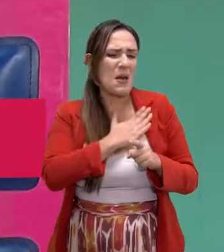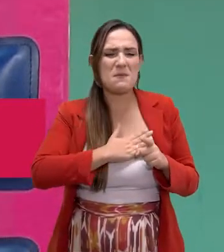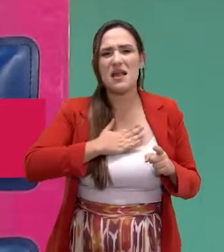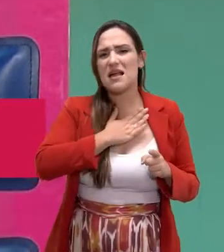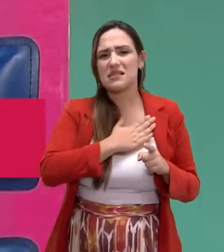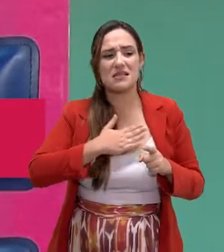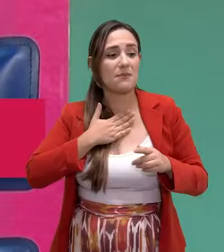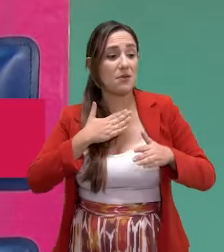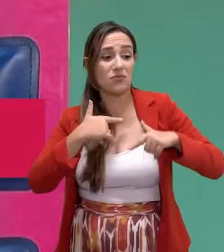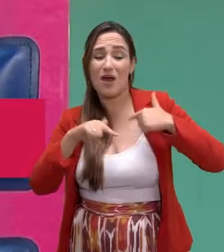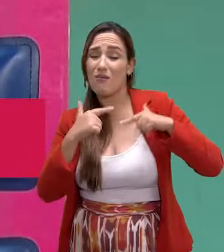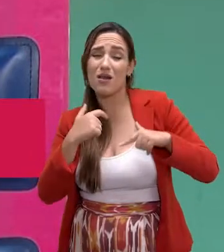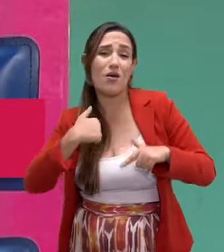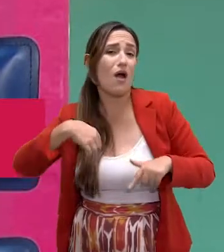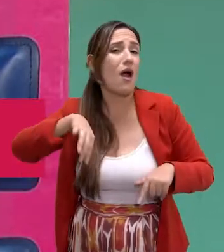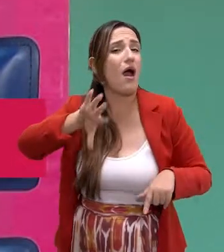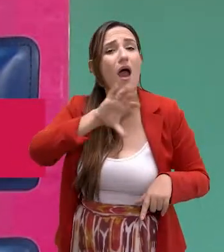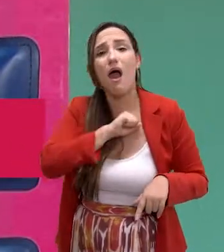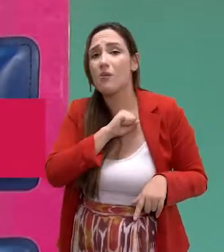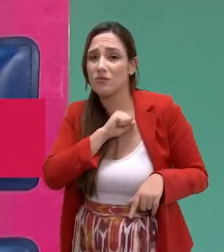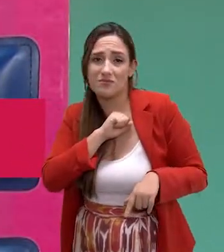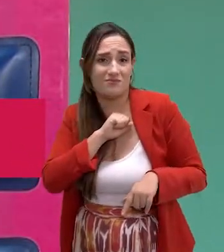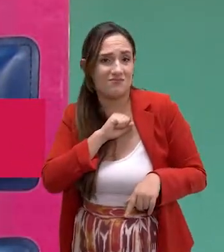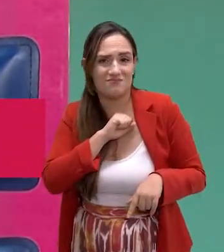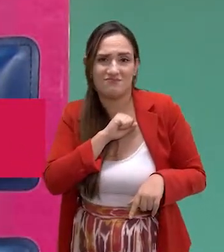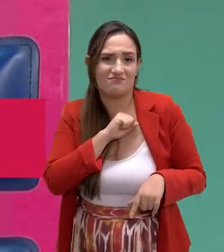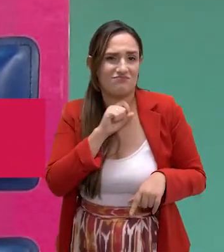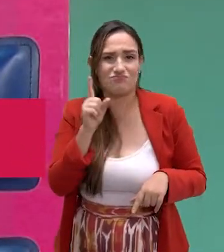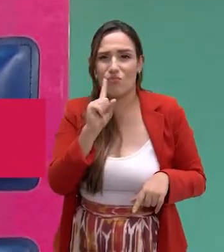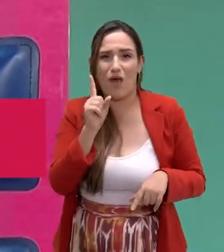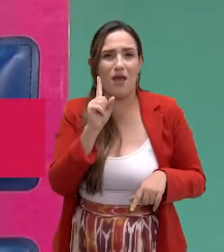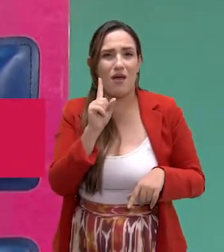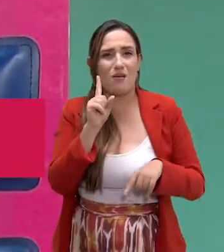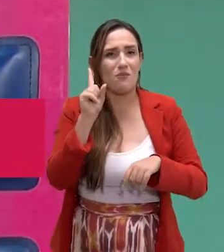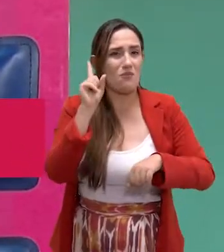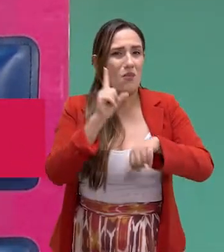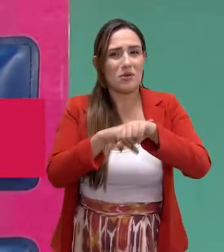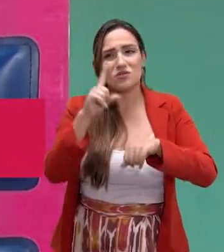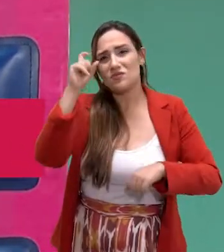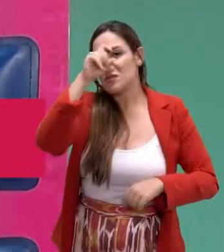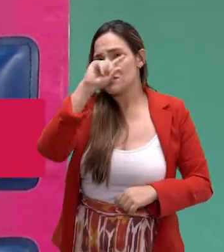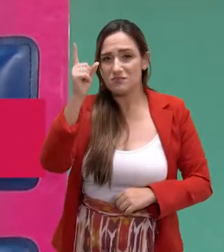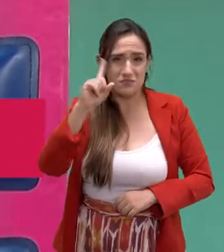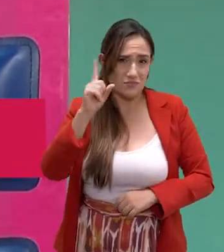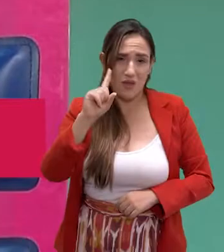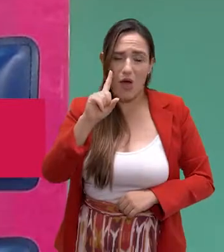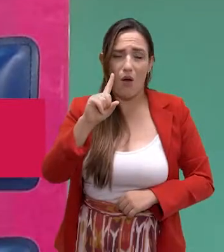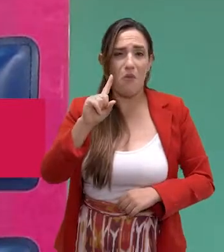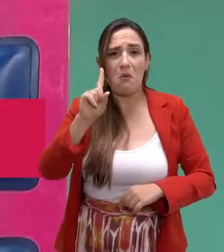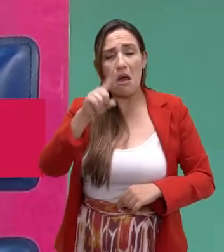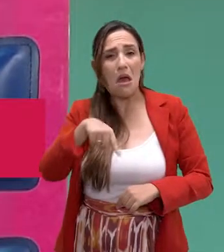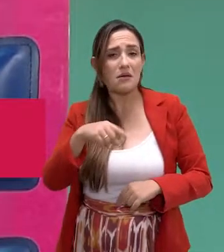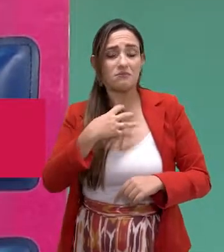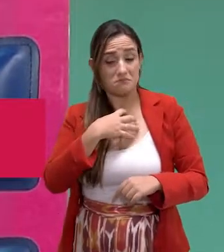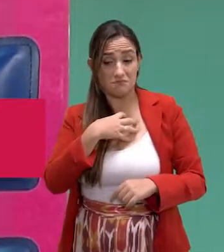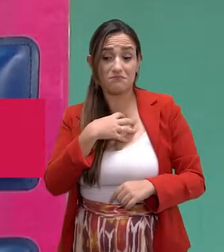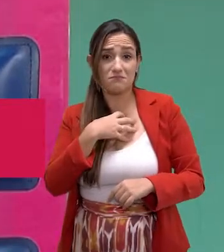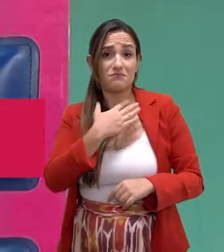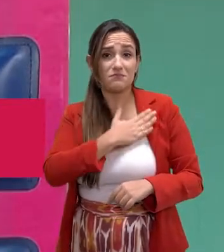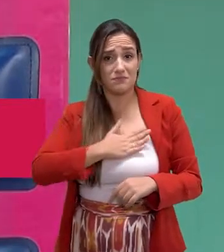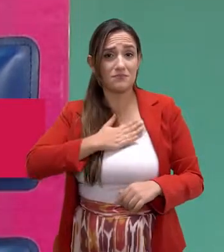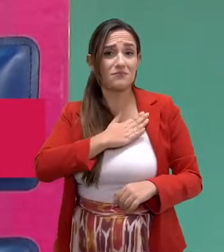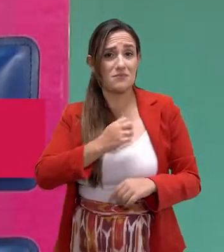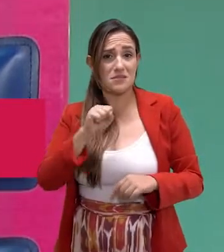muito realizada e feliz no que eu faço todos os dias há muito tempo. Não é um espaço só agora. Eu acho que é algo